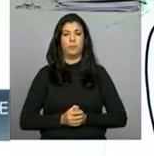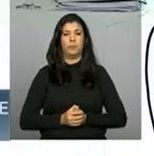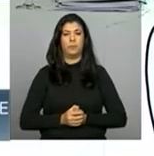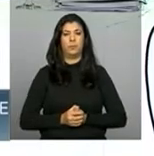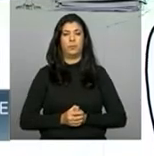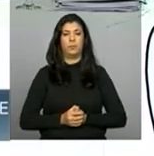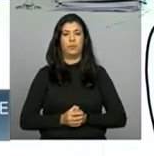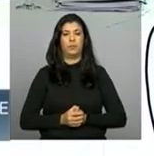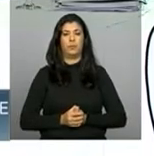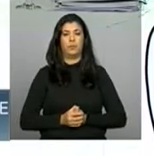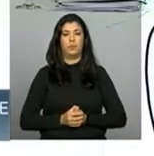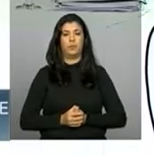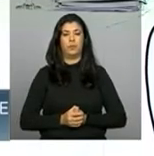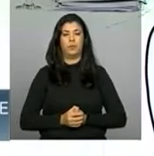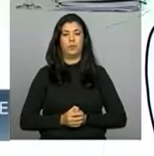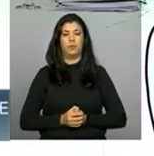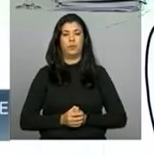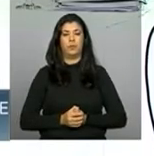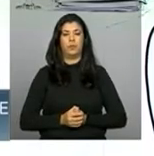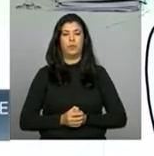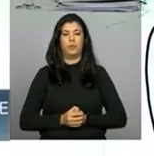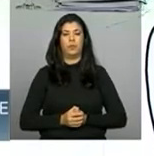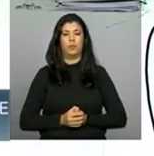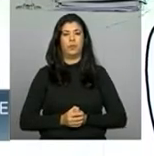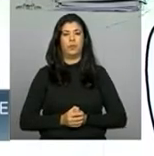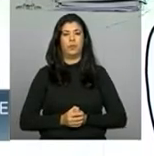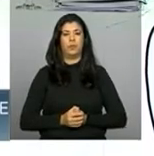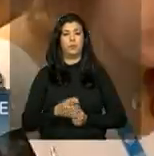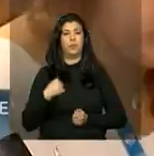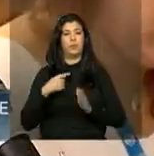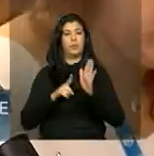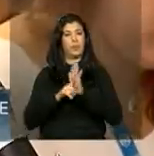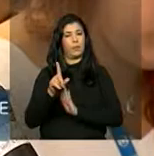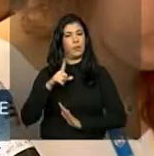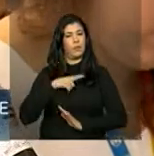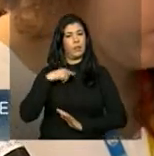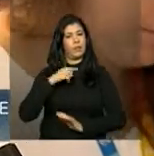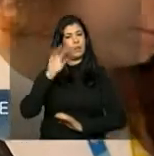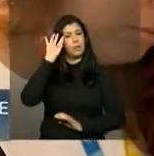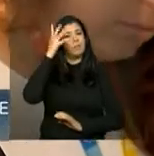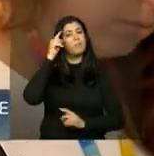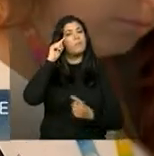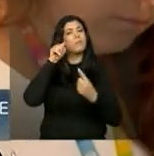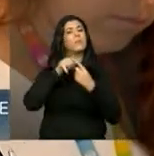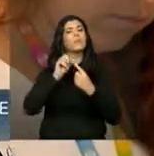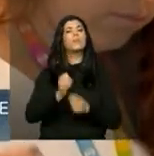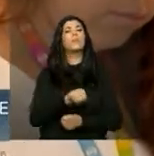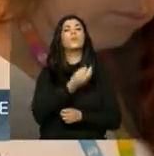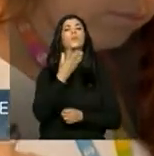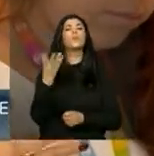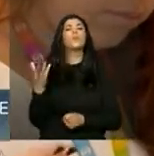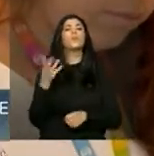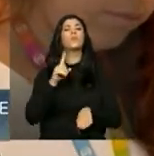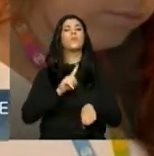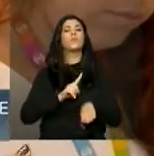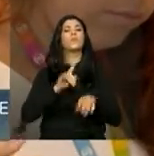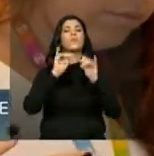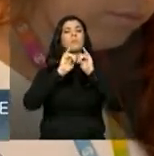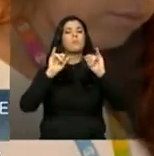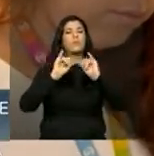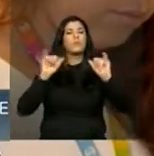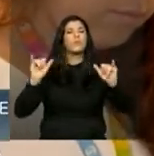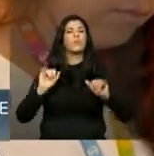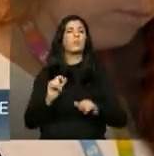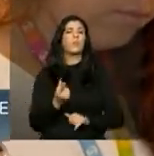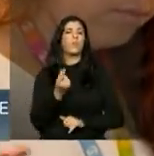E aí se existe alguma previsão de quando se anunciará o valor